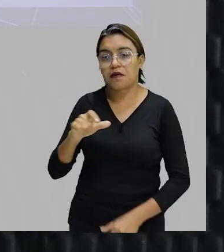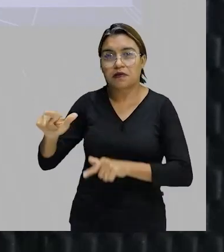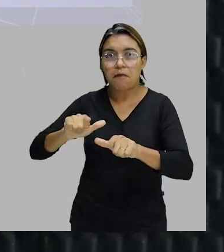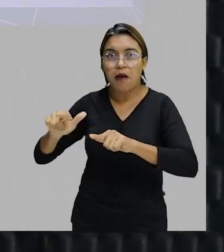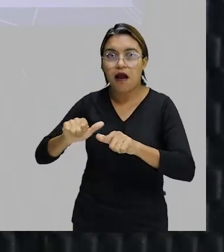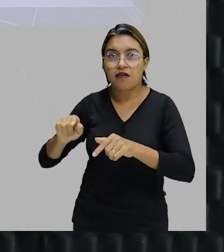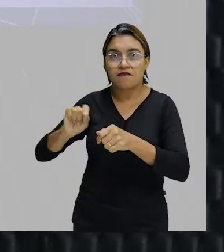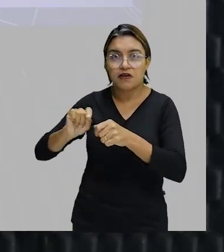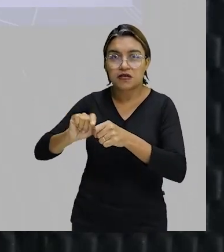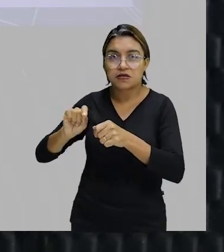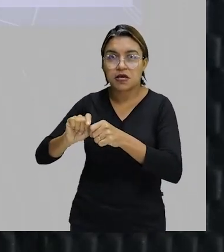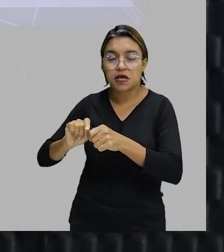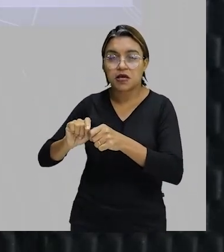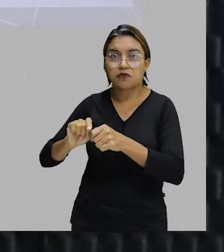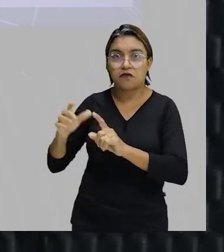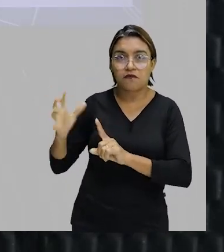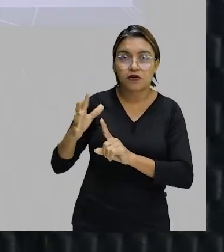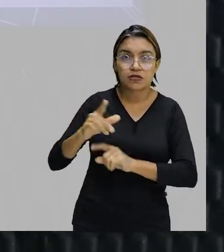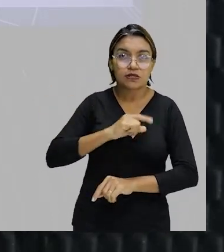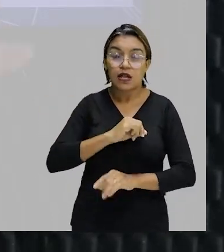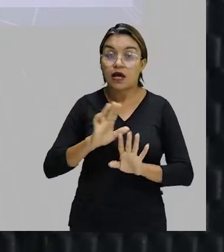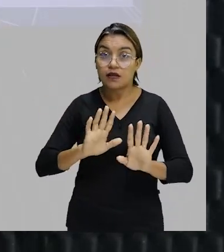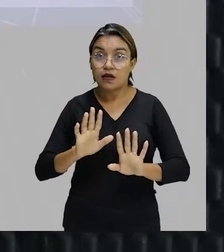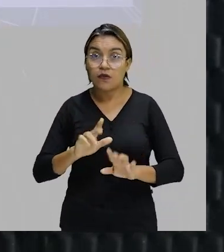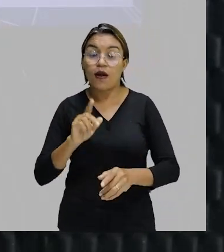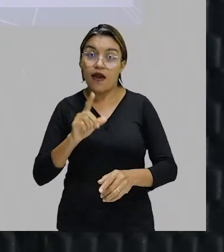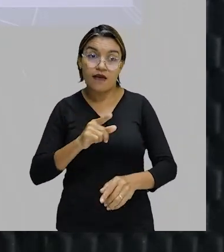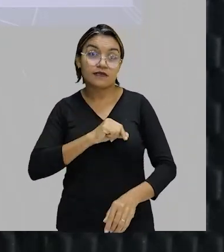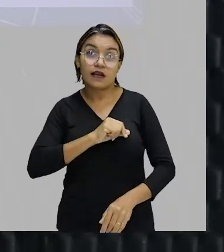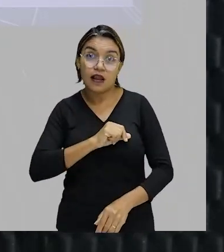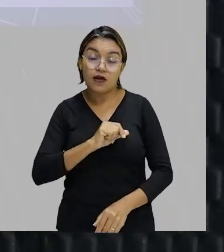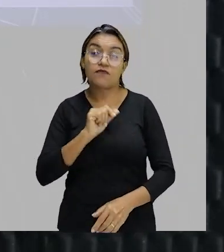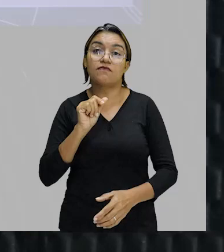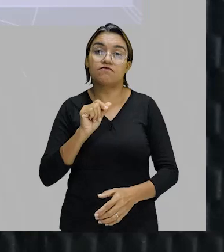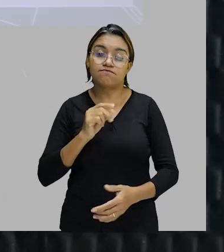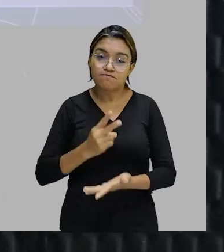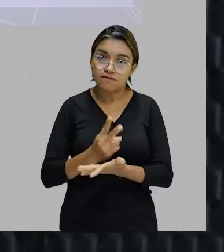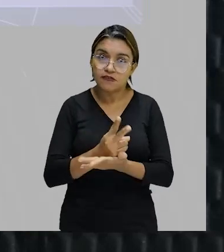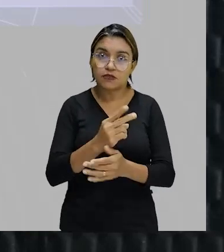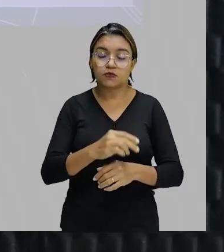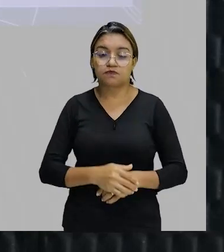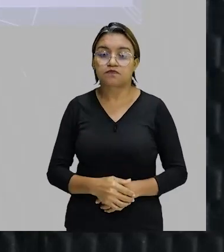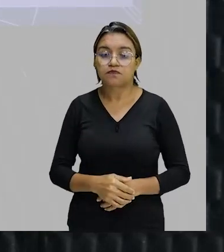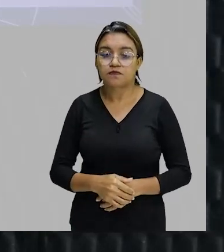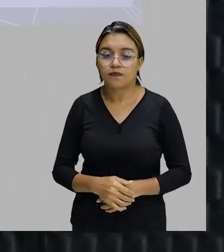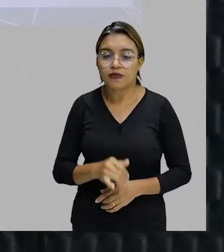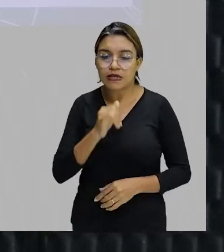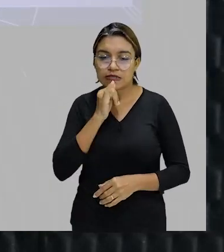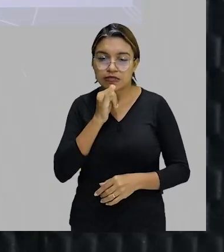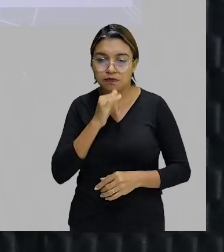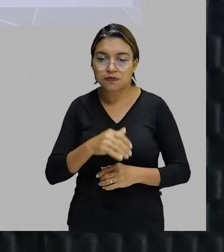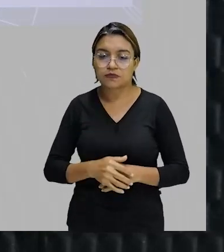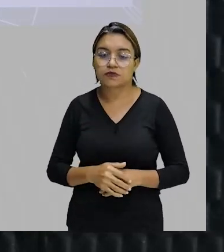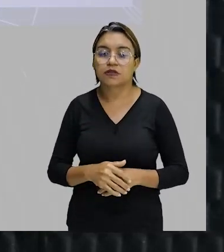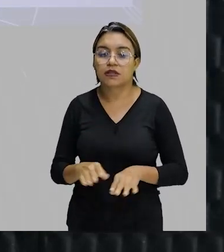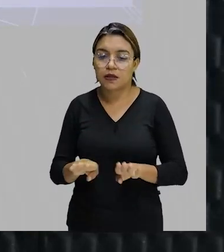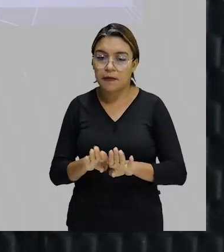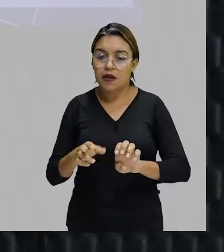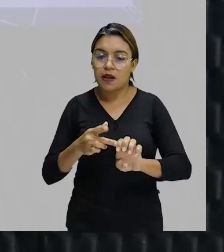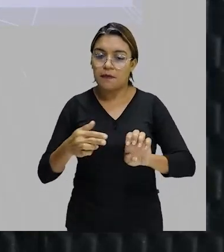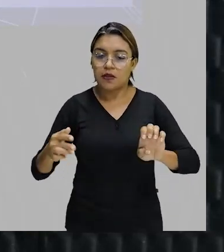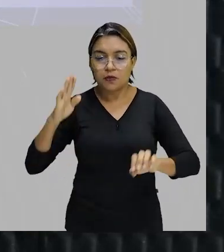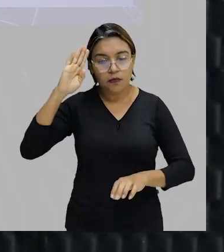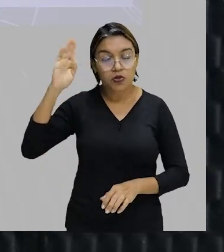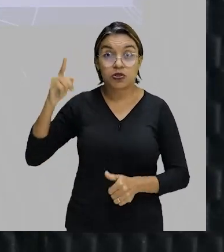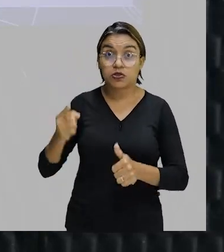fixa. Tá? Essa é a primeira consolidação muito importante que é presente na nossa sociedade. Um outro elemento muito importante da primeira